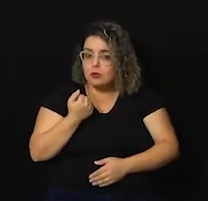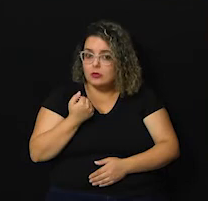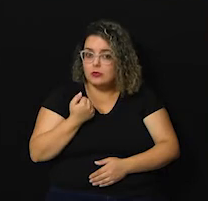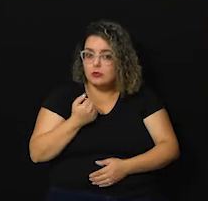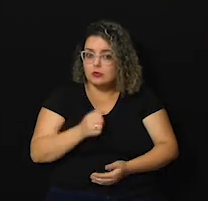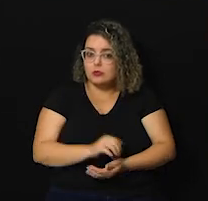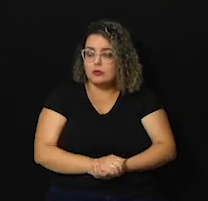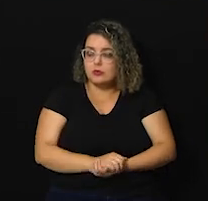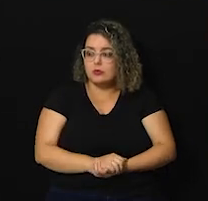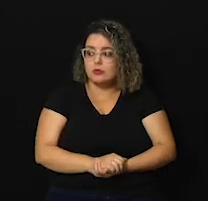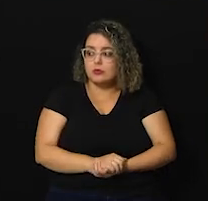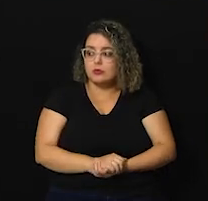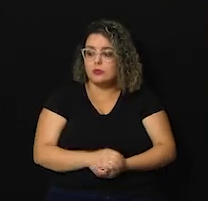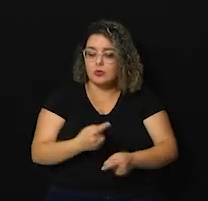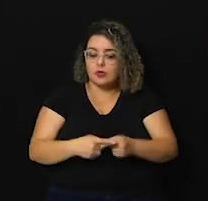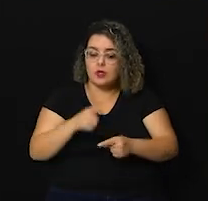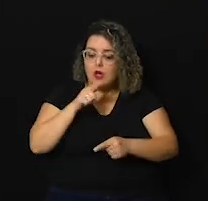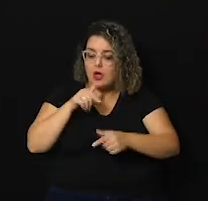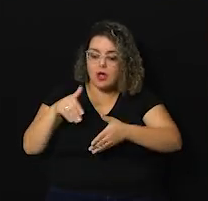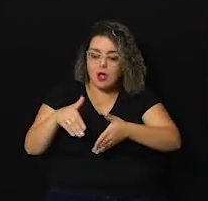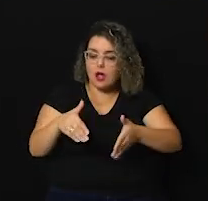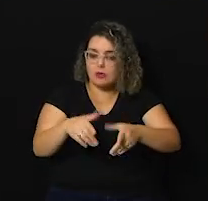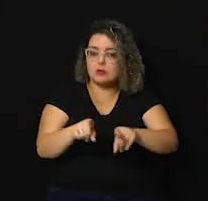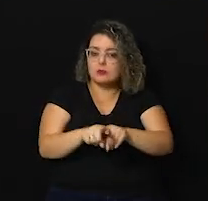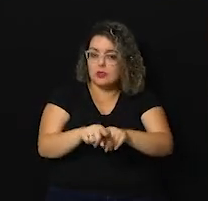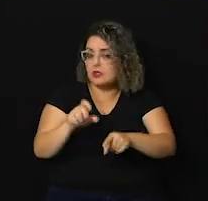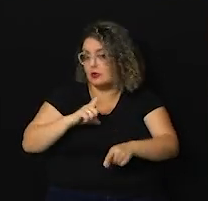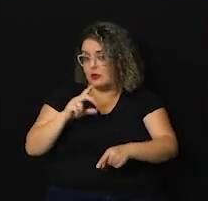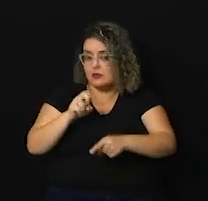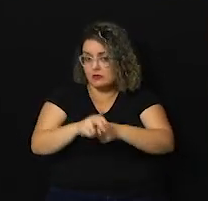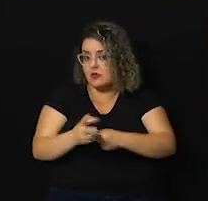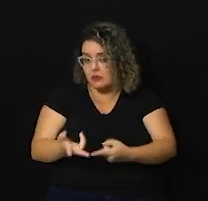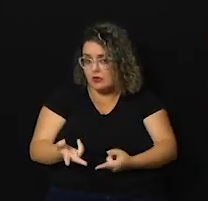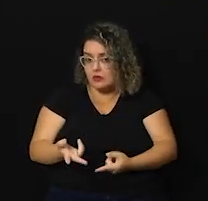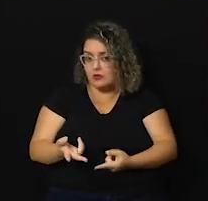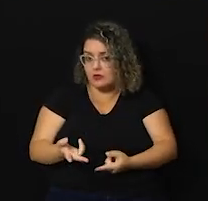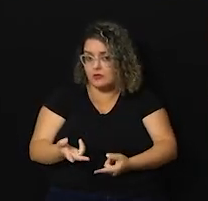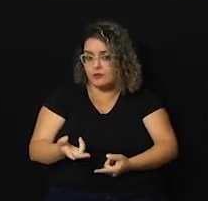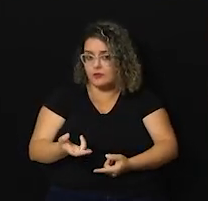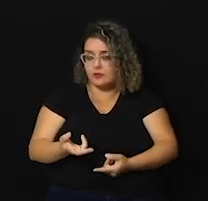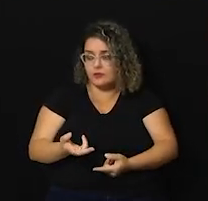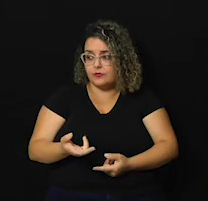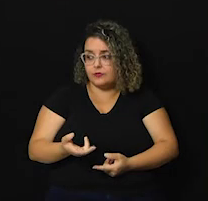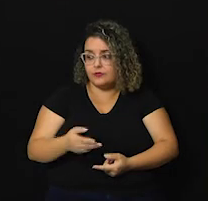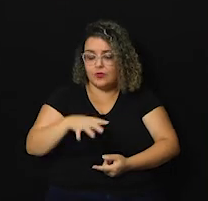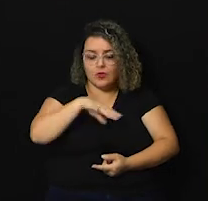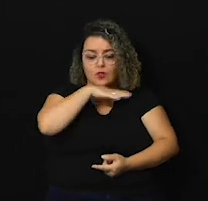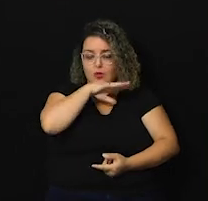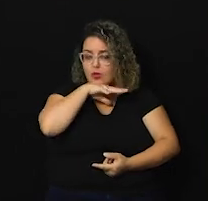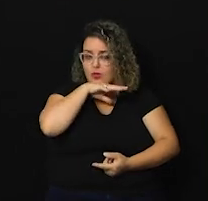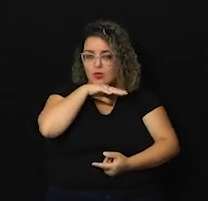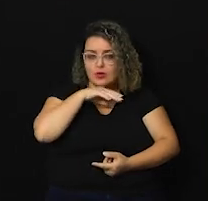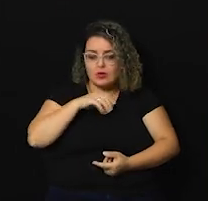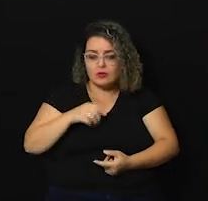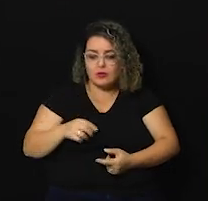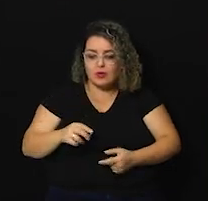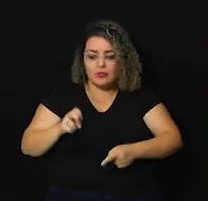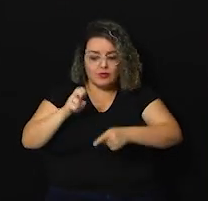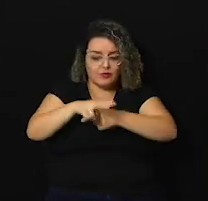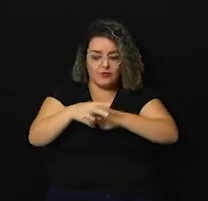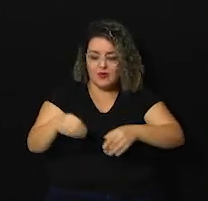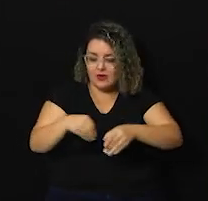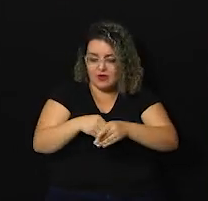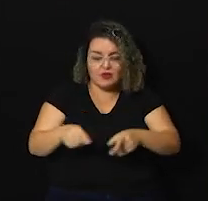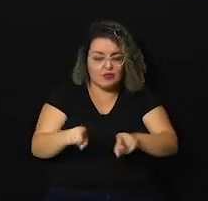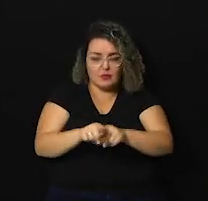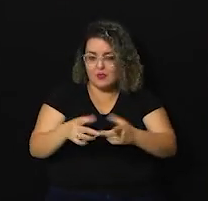de aquacultura, você está comendo animais que estão profundamente contaminados. Então, você não está